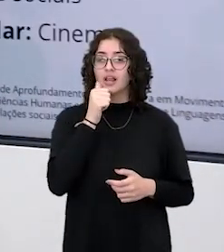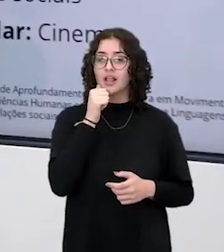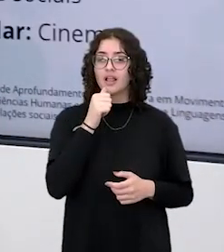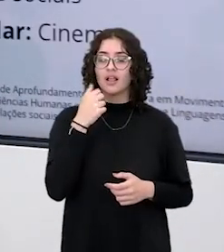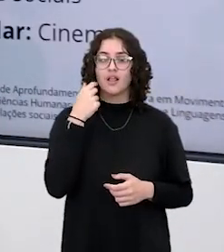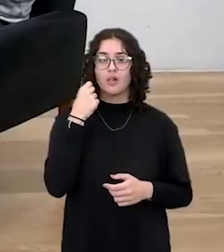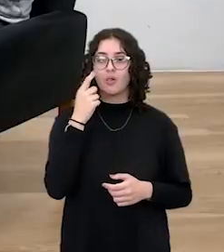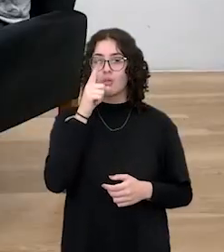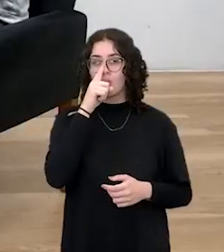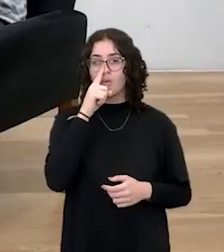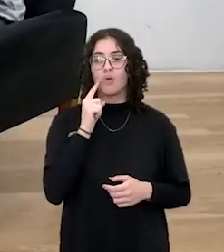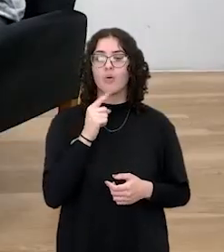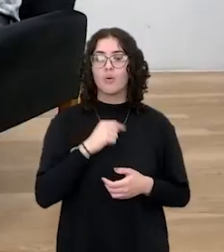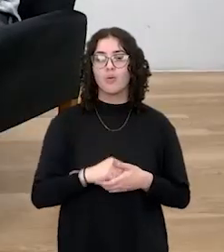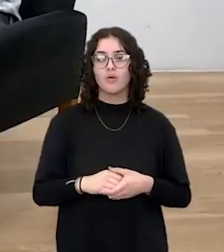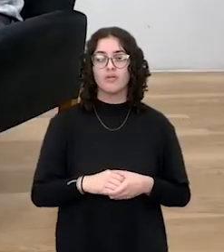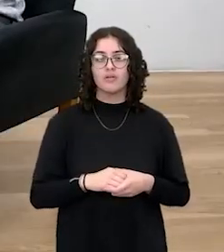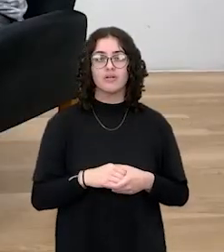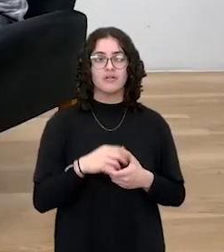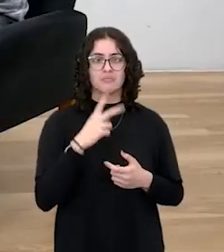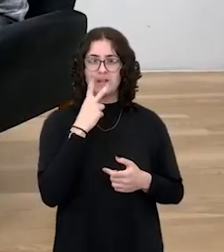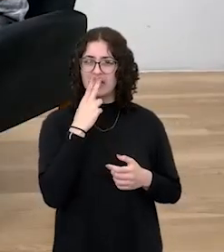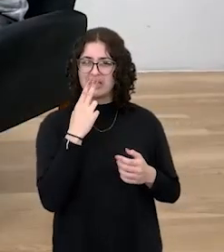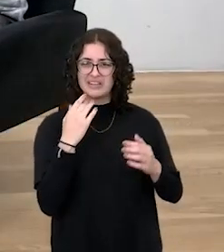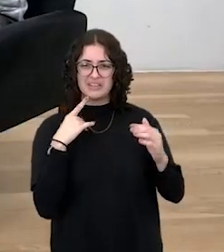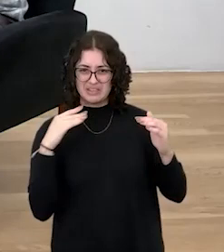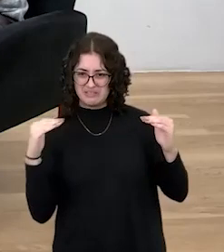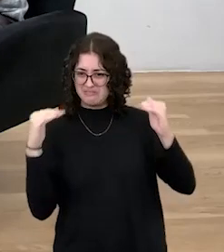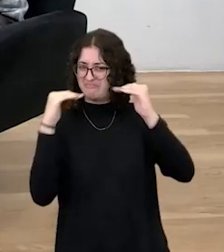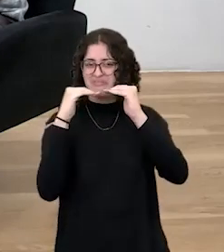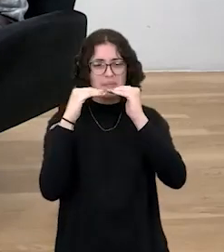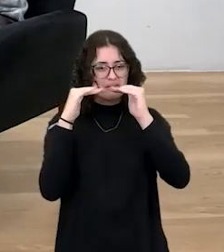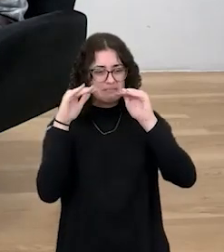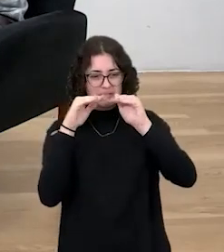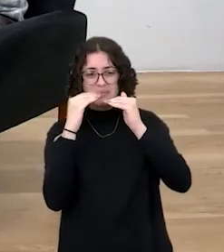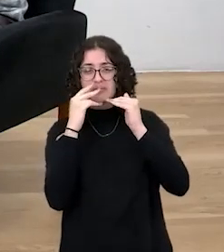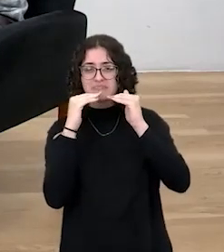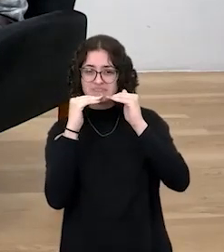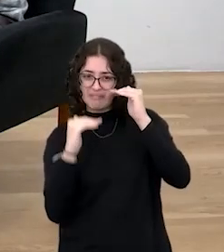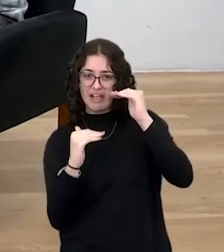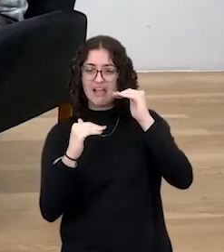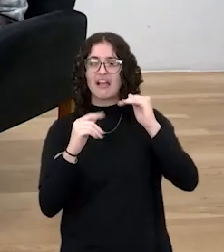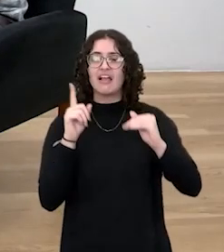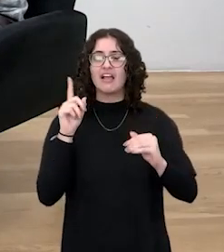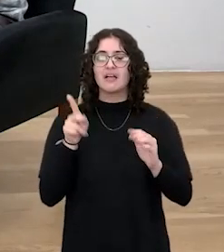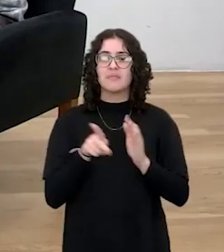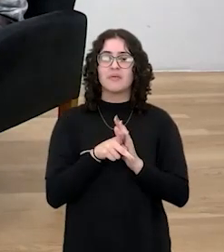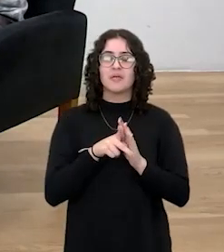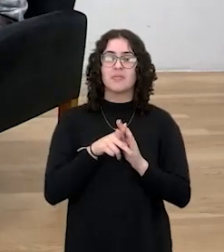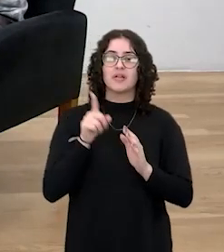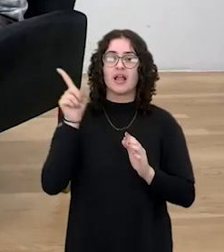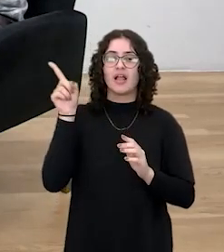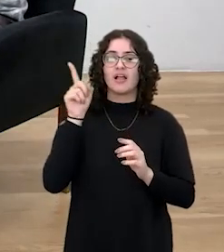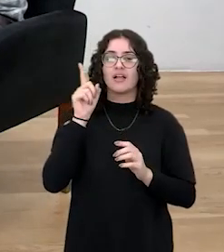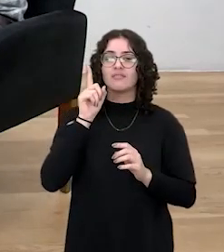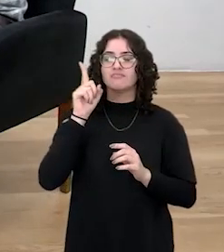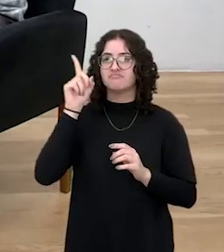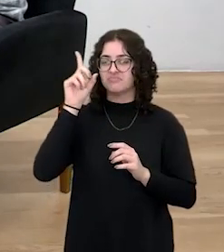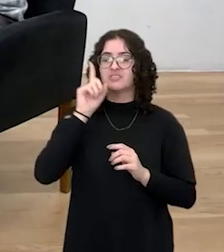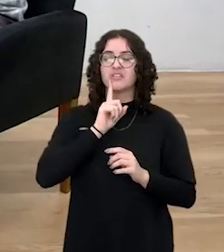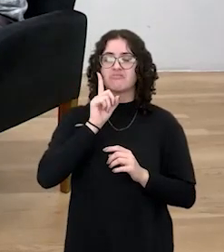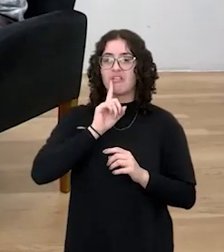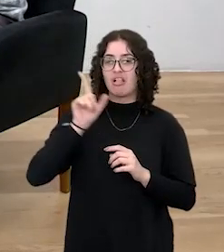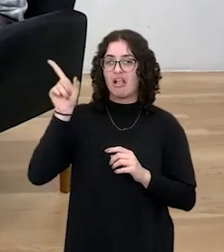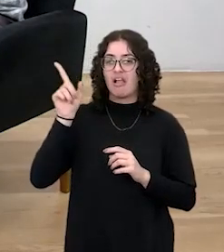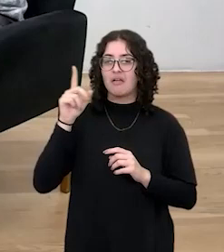loirinha que hoje... A Gwyneth Paltrow, né? Isso, que não tá no patamar dela. Ali foi uma patriotada que os estadunidenses deram,